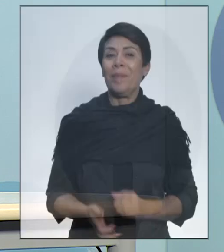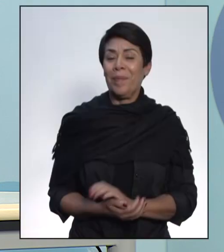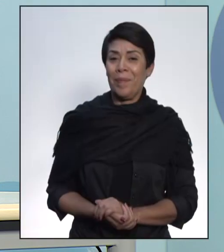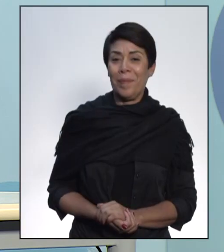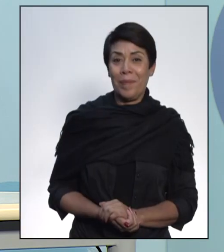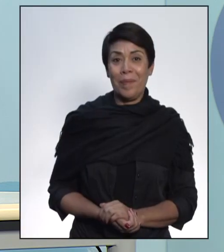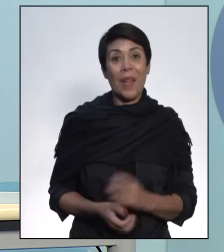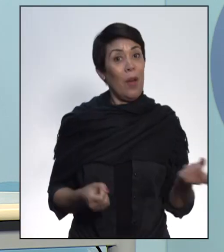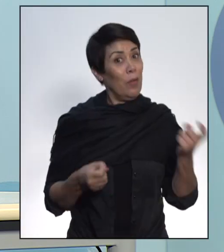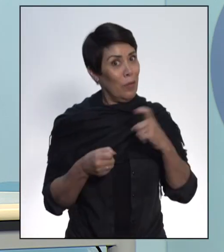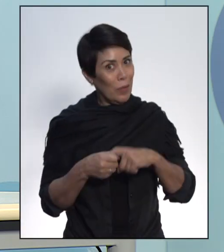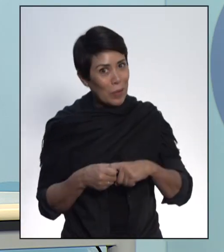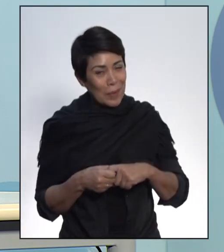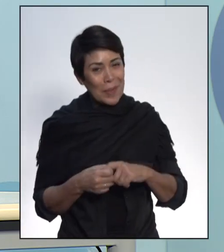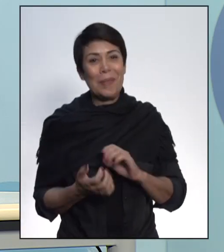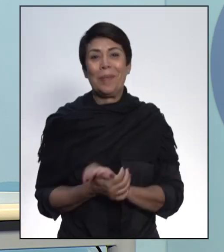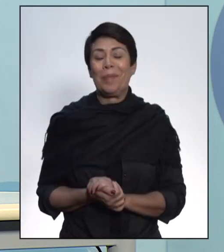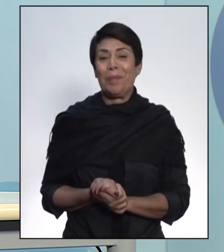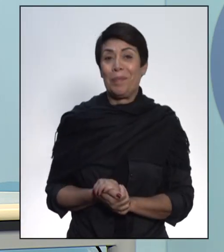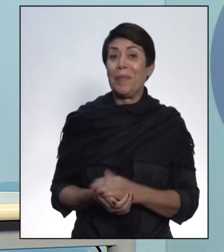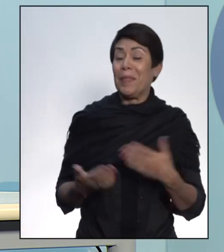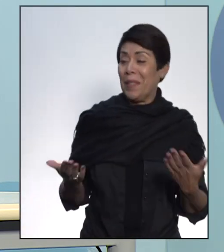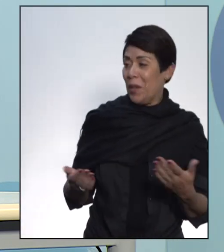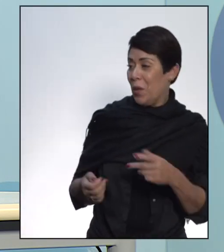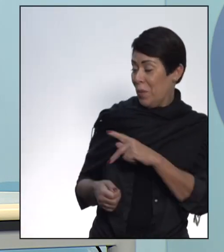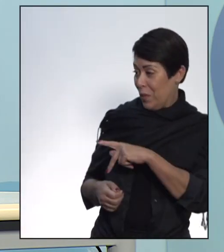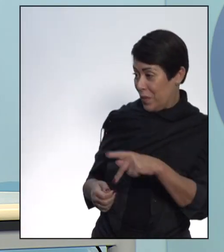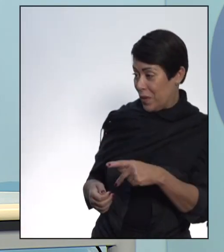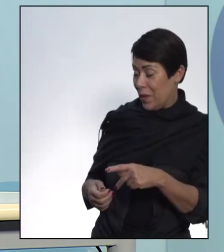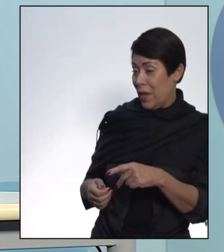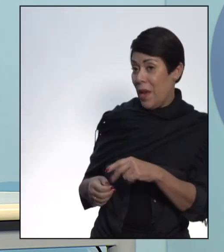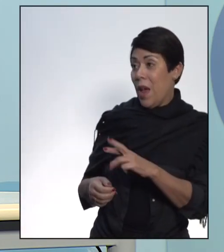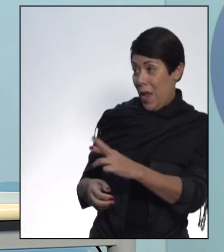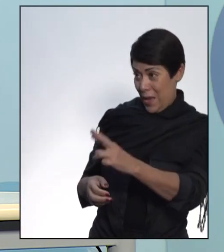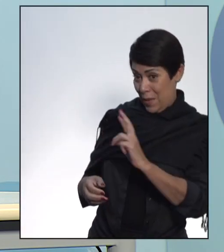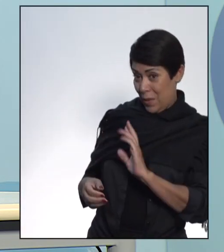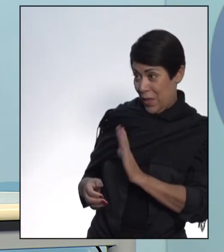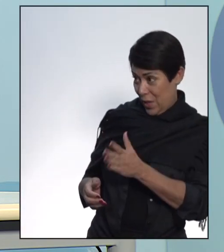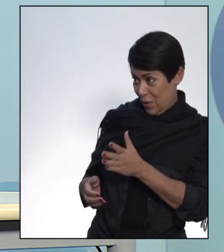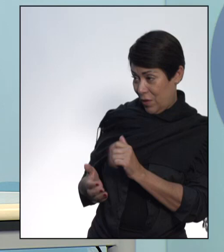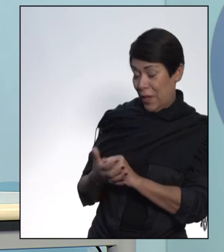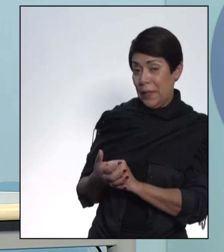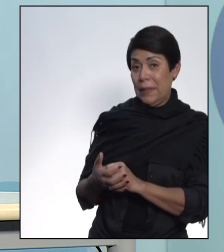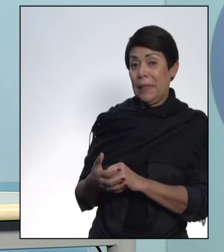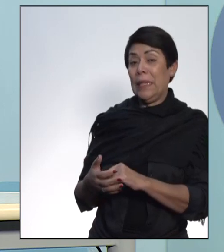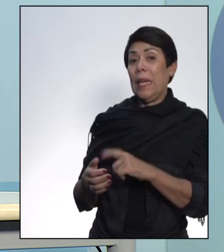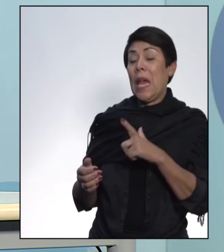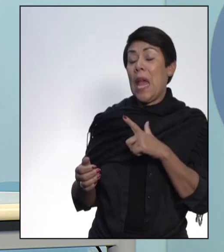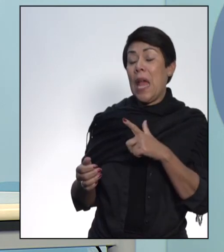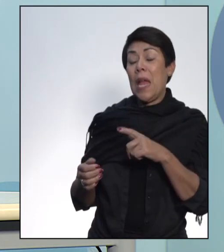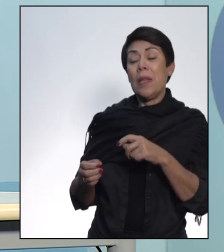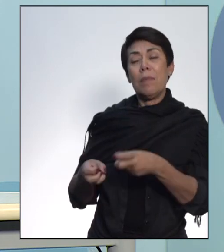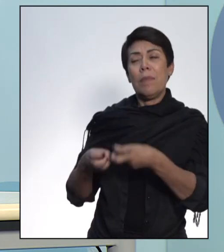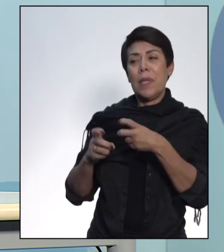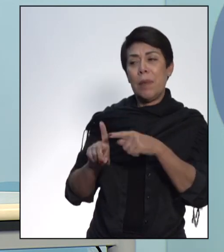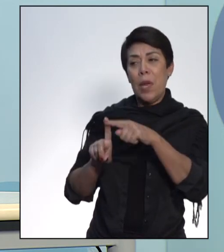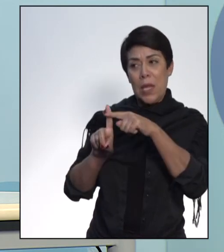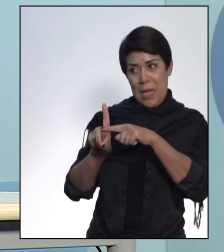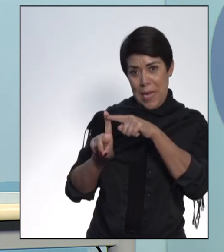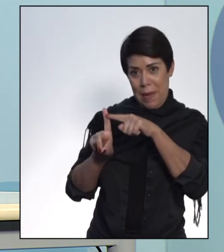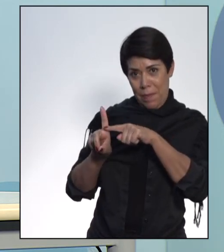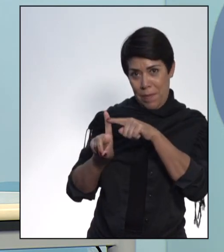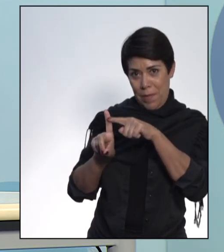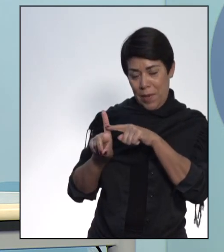Vamos lá, retomando, pessoal. Então, professora, aqui eles responderam, né, que eles observaram a temperatura, né,